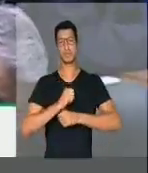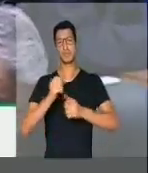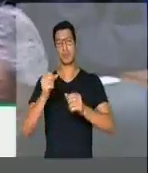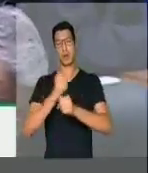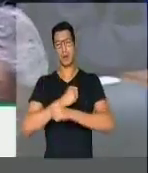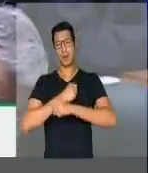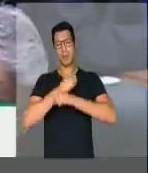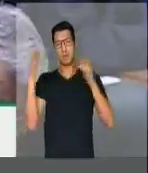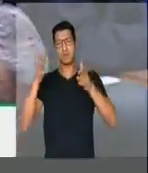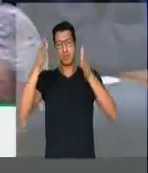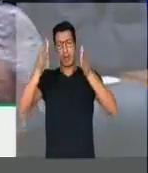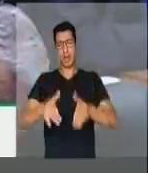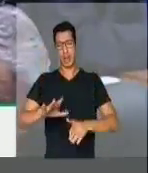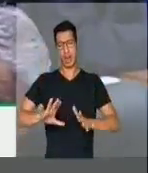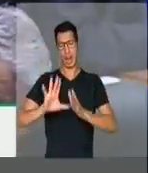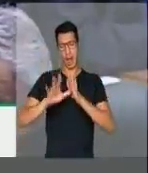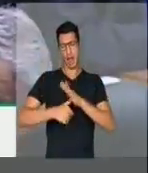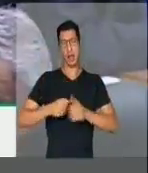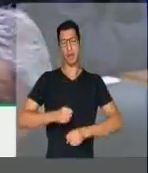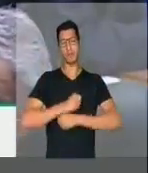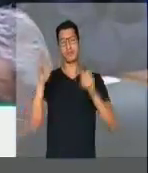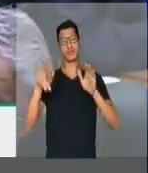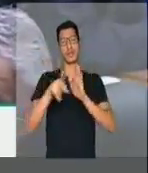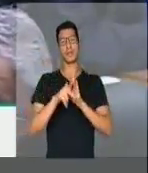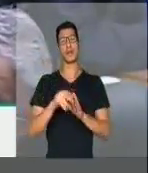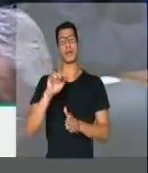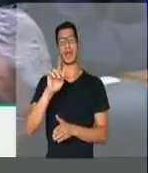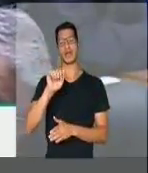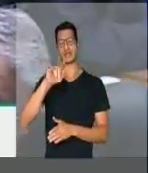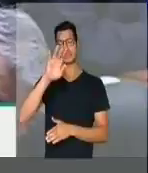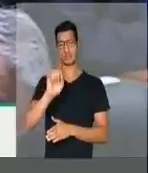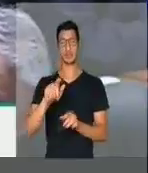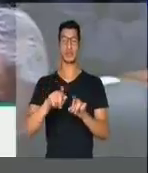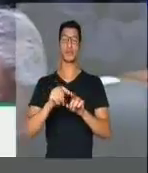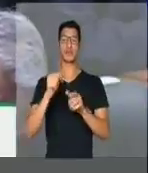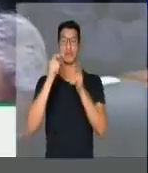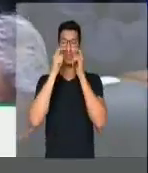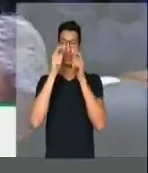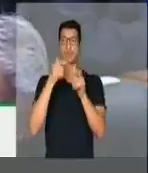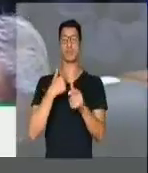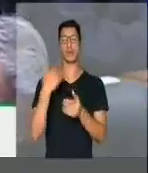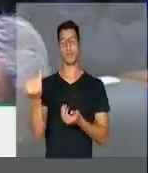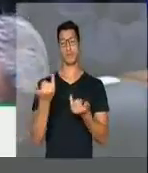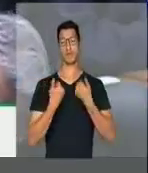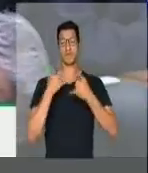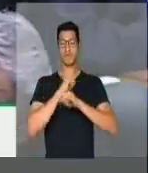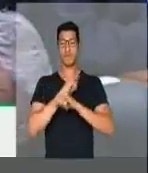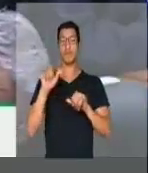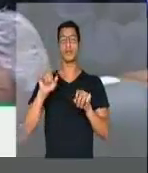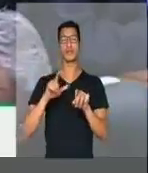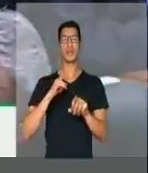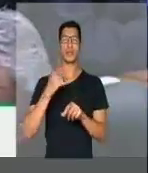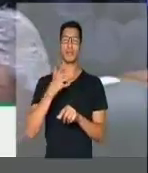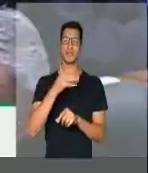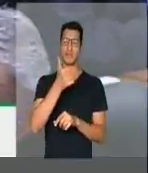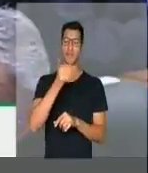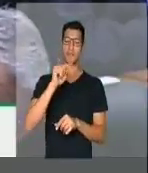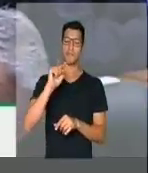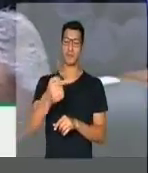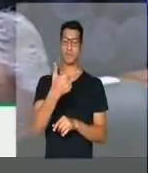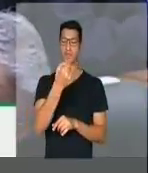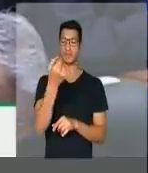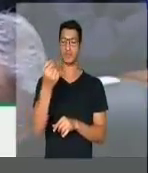explosões a caixas eletrônicos e agências bancárias. O superintendente me informava que tem 1.200